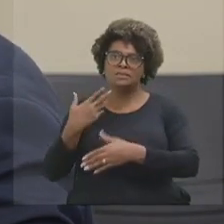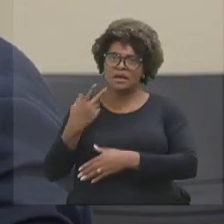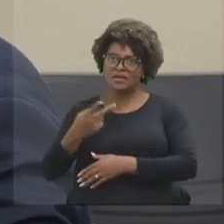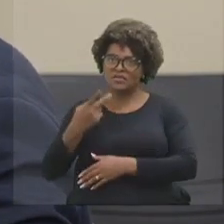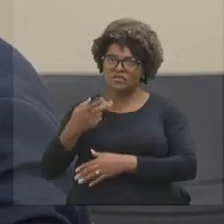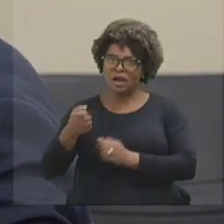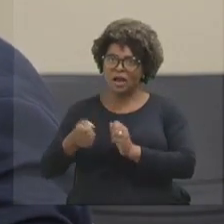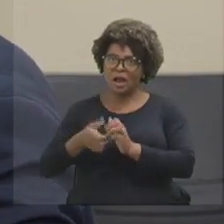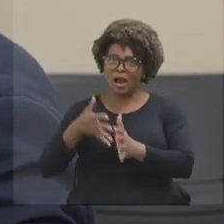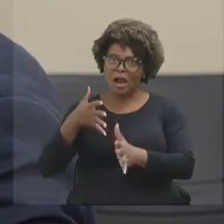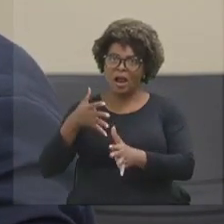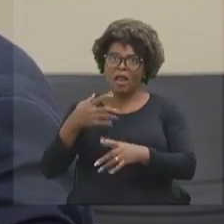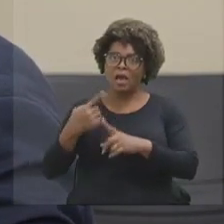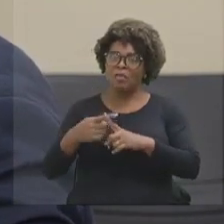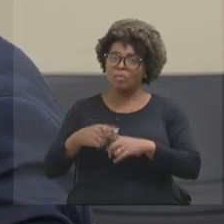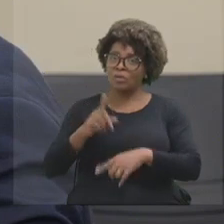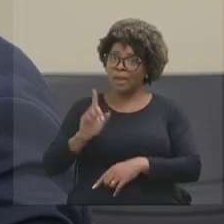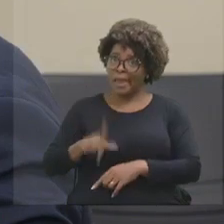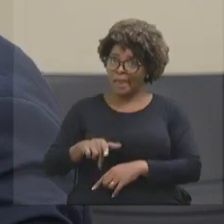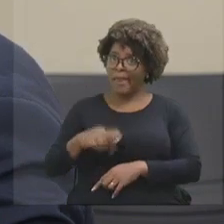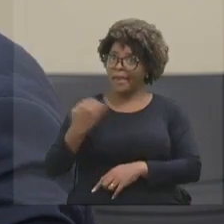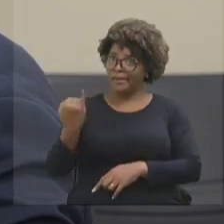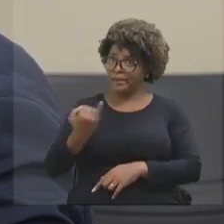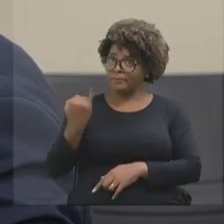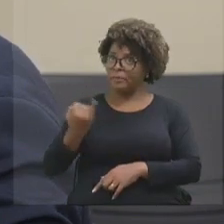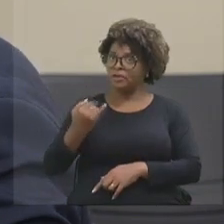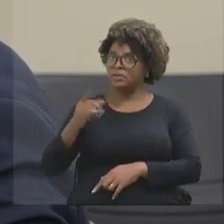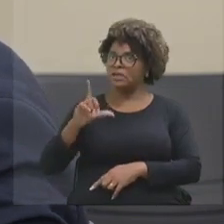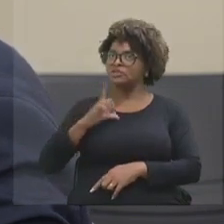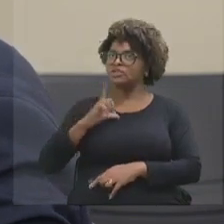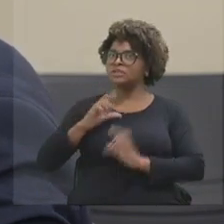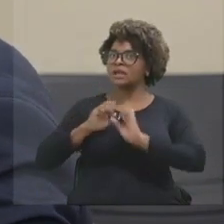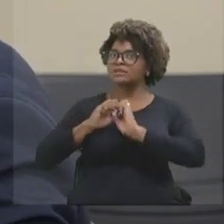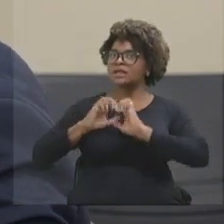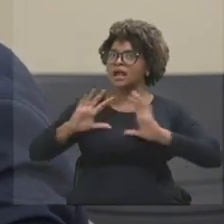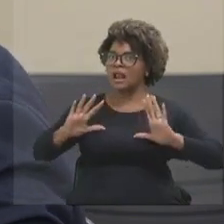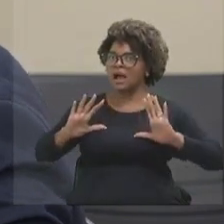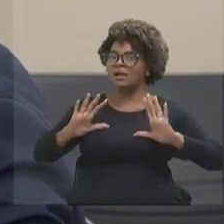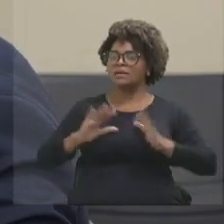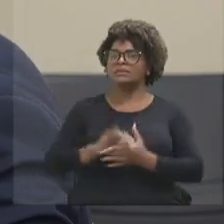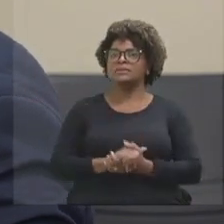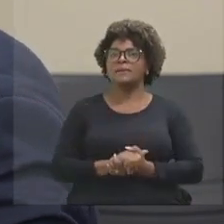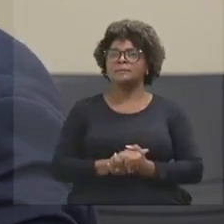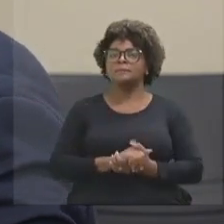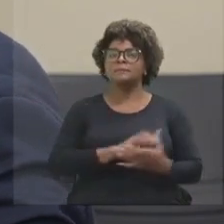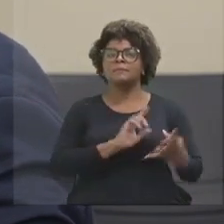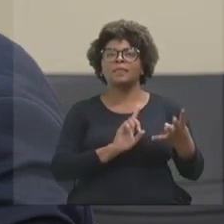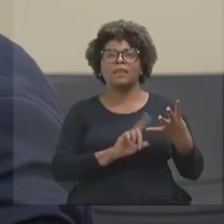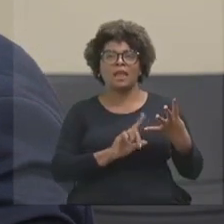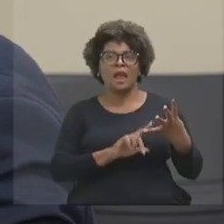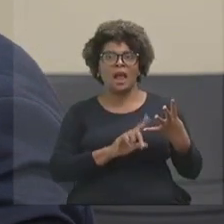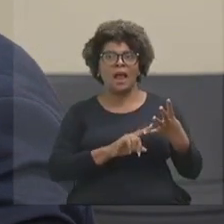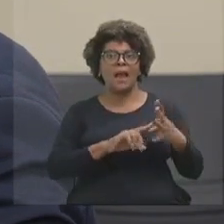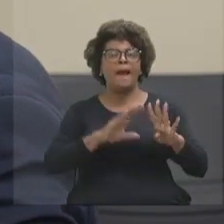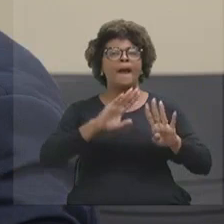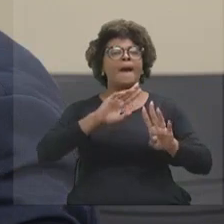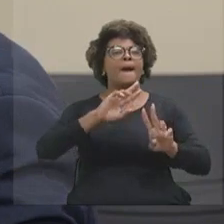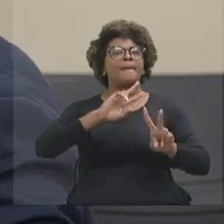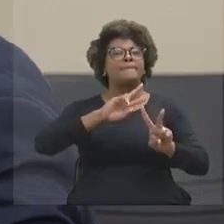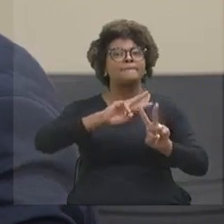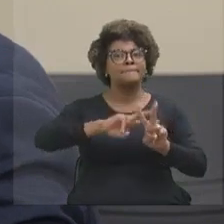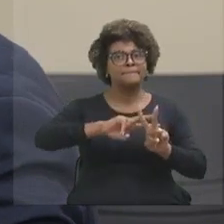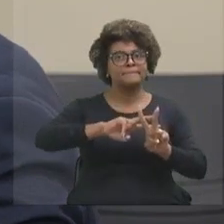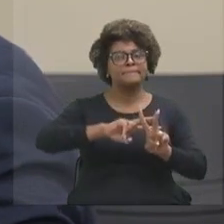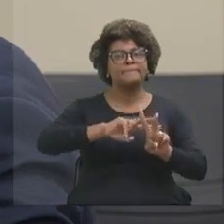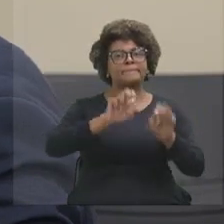muito cara para a gente lá também é ter isso com clareza o sistema prisional como eu falei nós temos uma política de cofre e lançamento coisas que